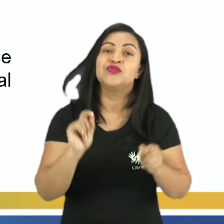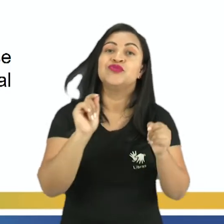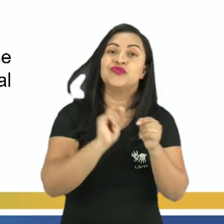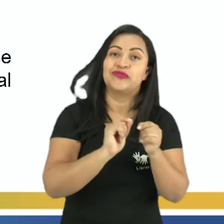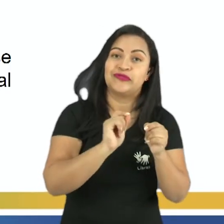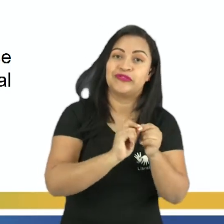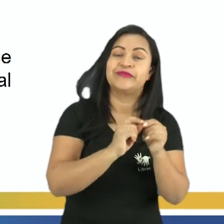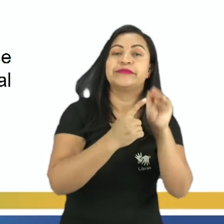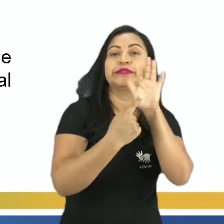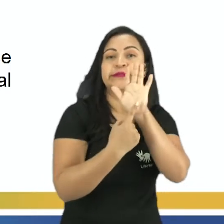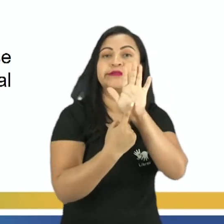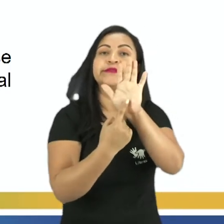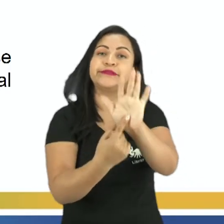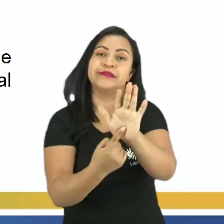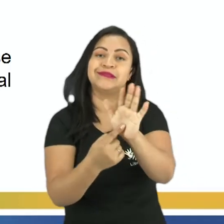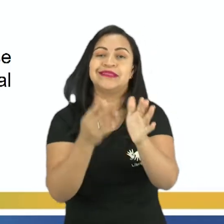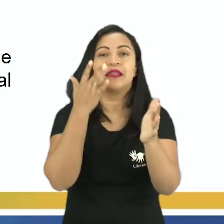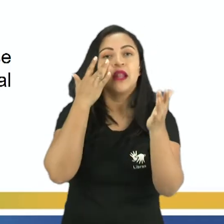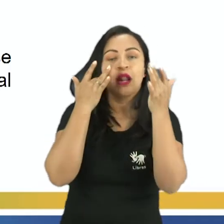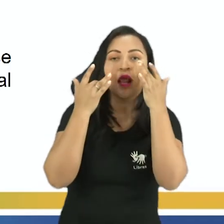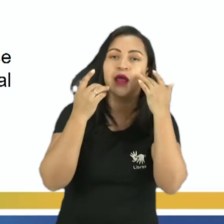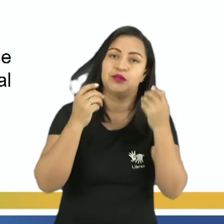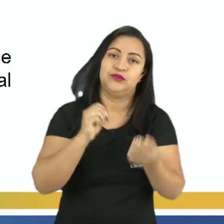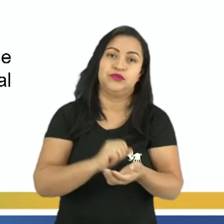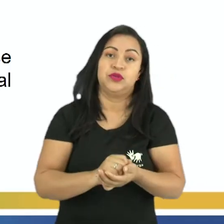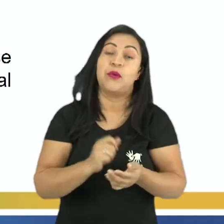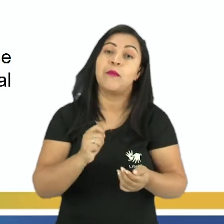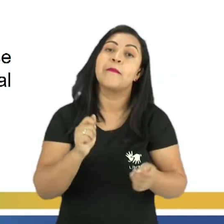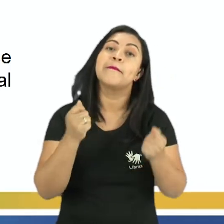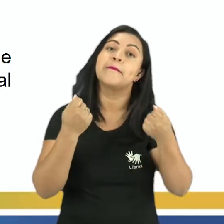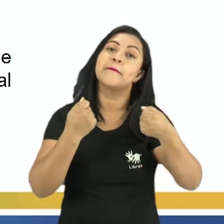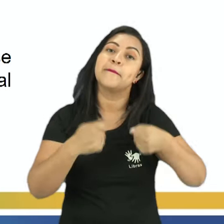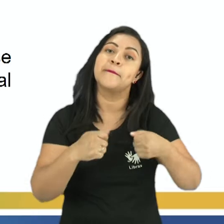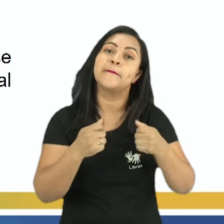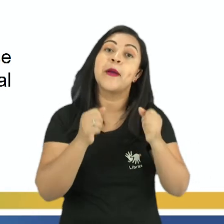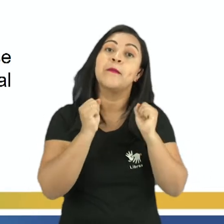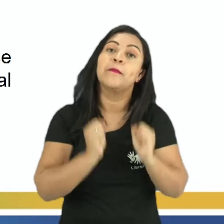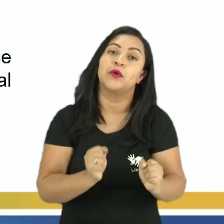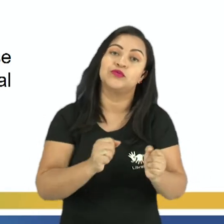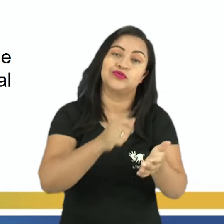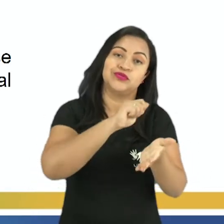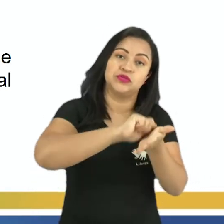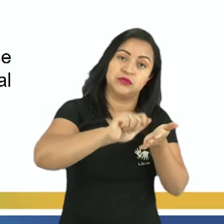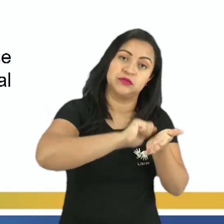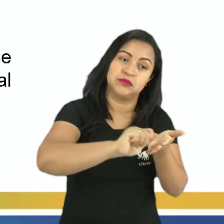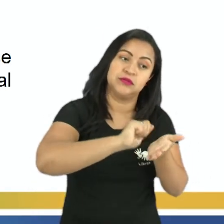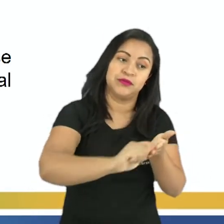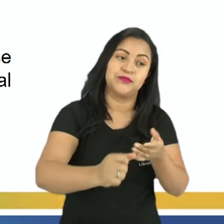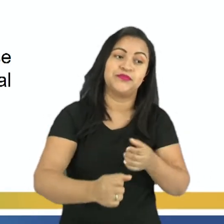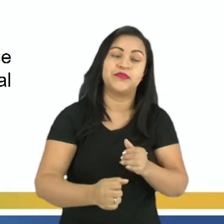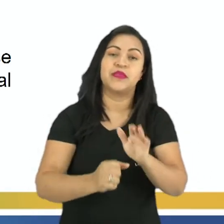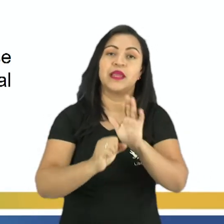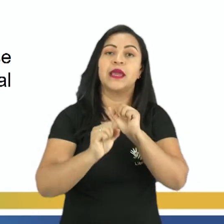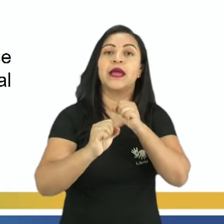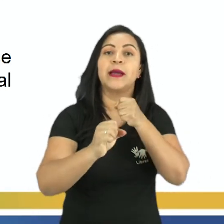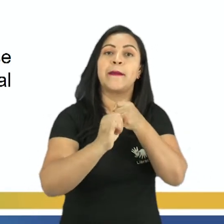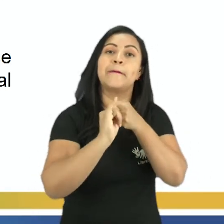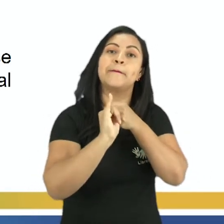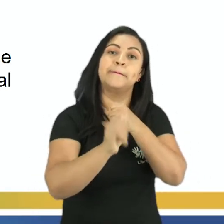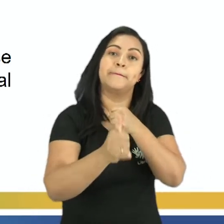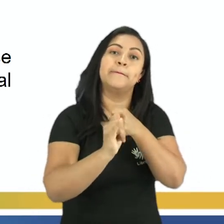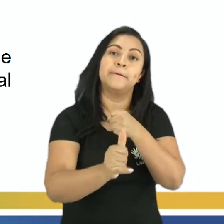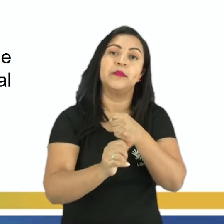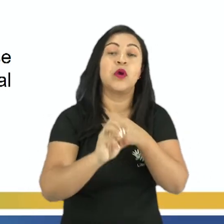serem representados, encenados, e podem ser escritos em poesia ou em prosa. São, portanto, peças